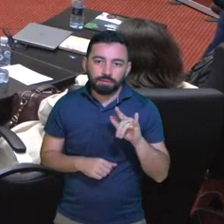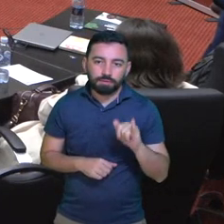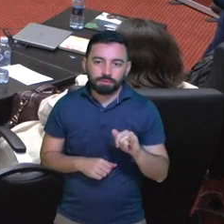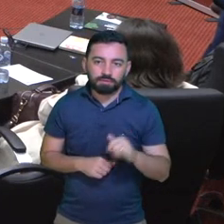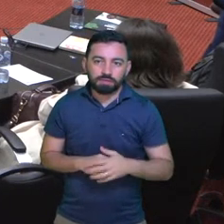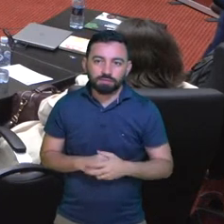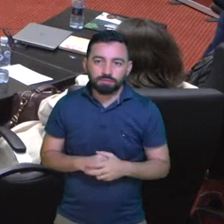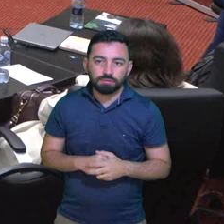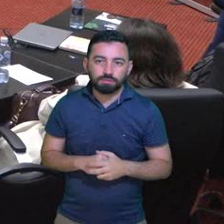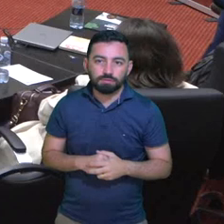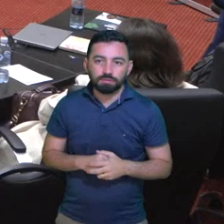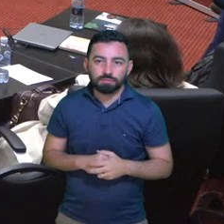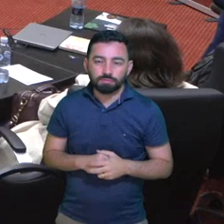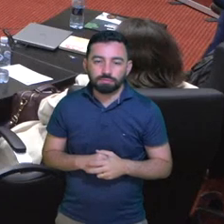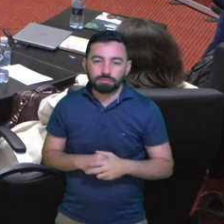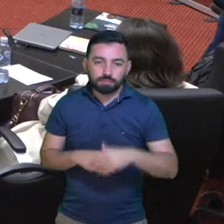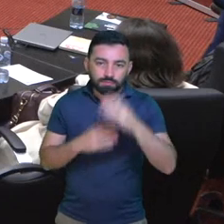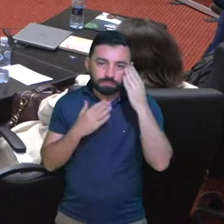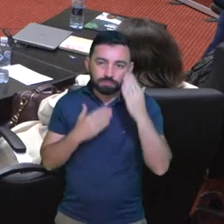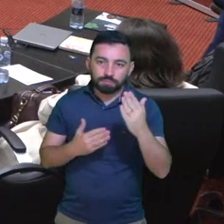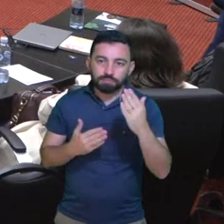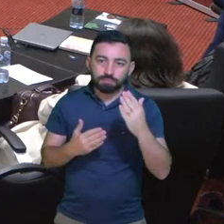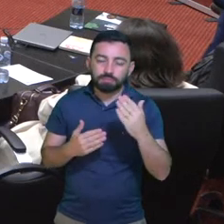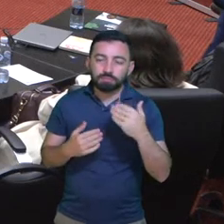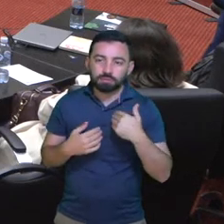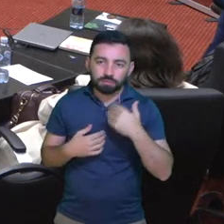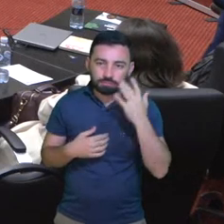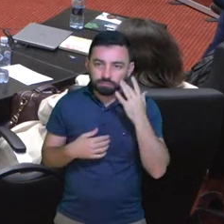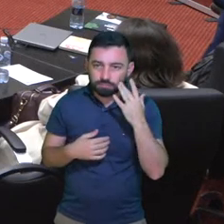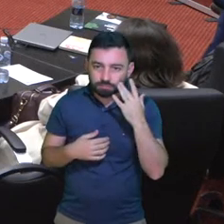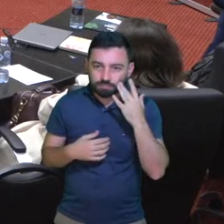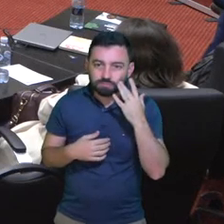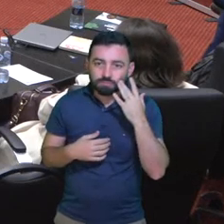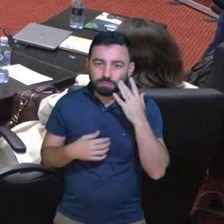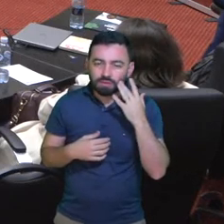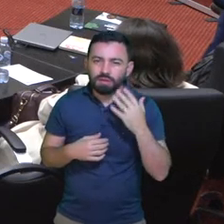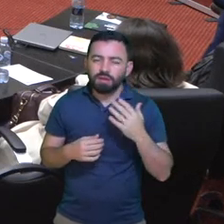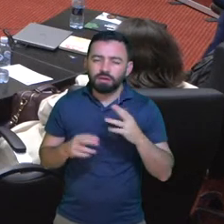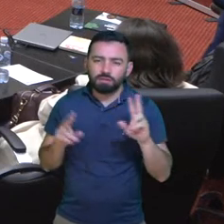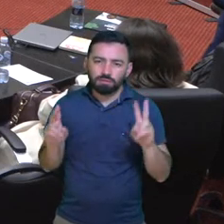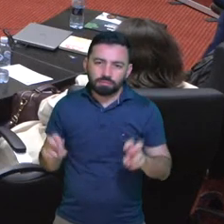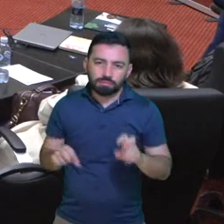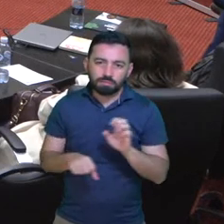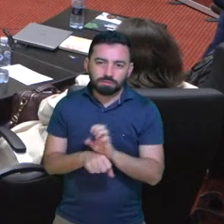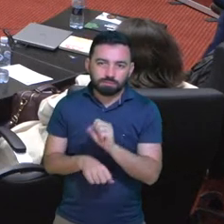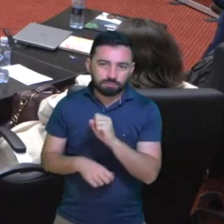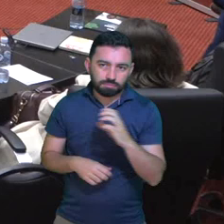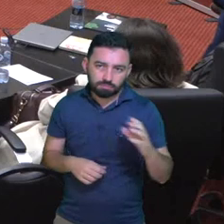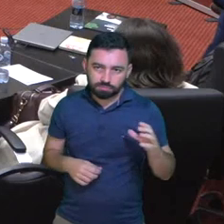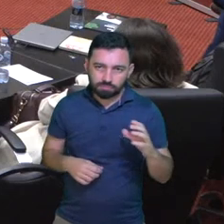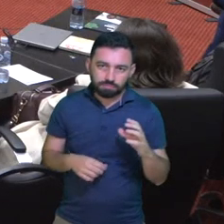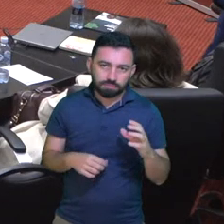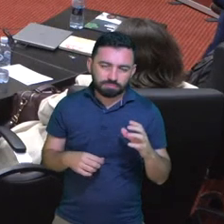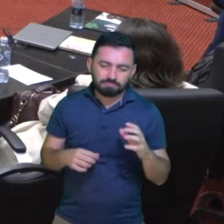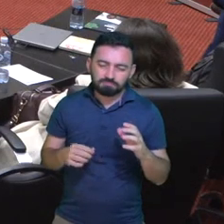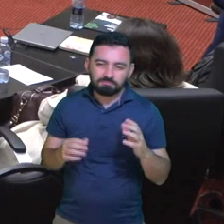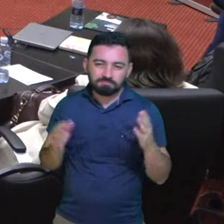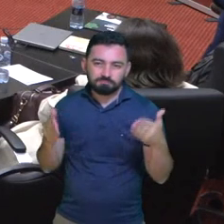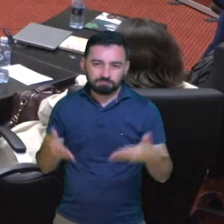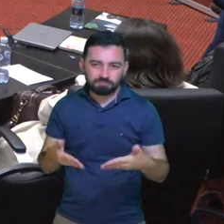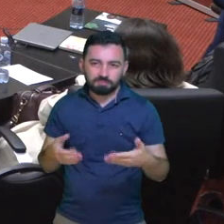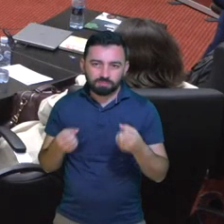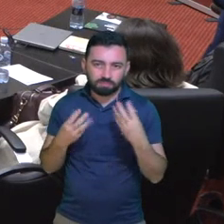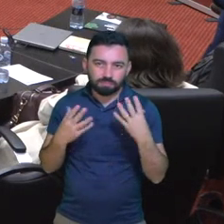contigo obrigada eu acho que o a questão do Estado de Santa Catarina ficou bem bem definido né